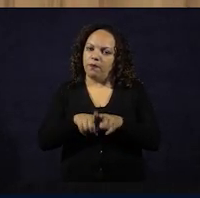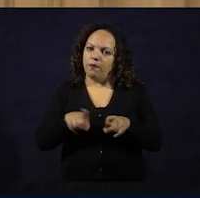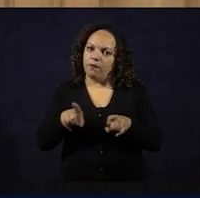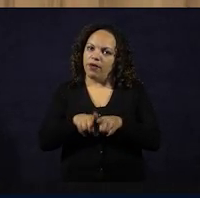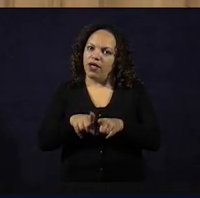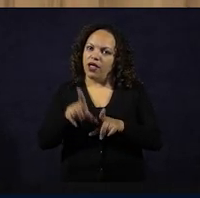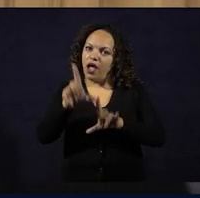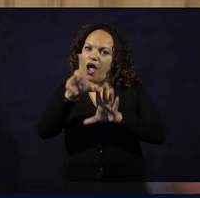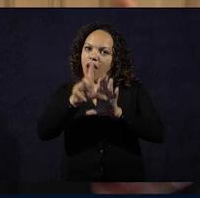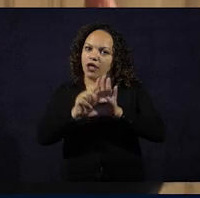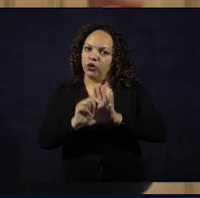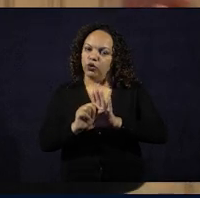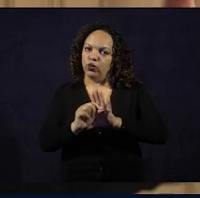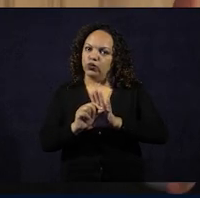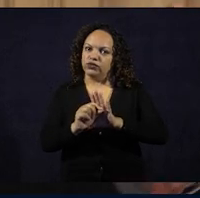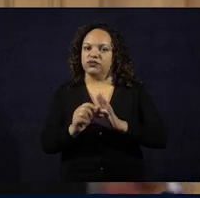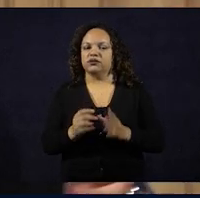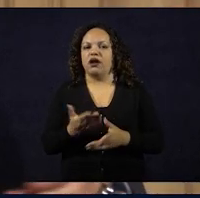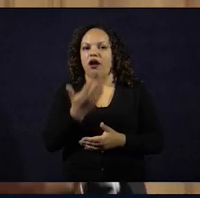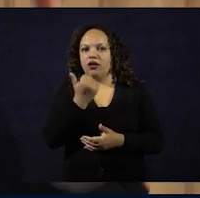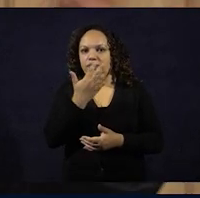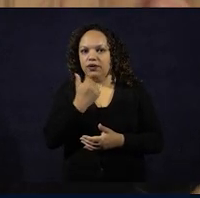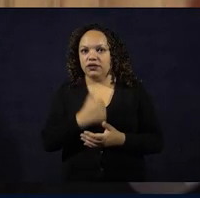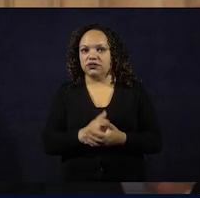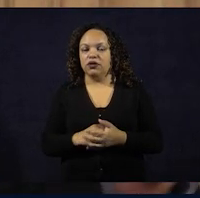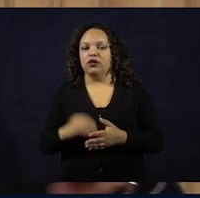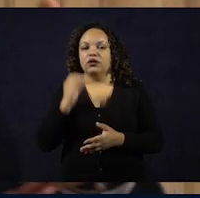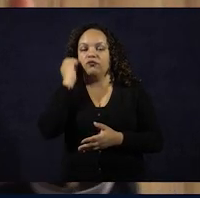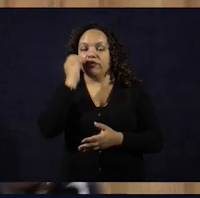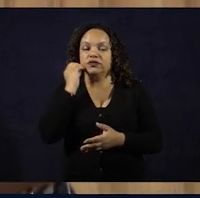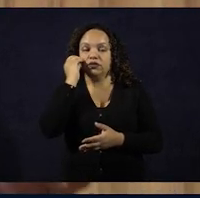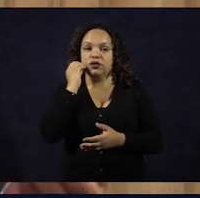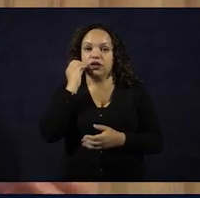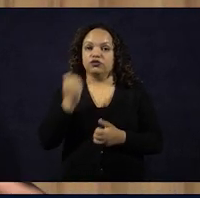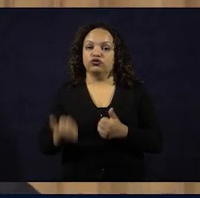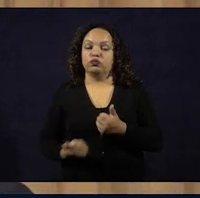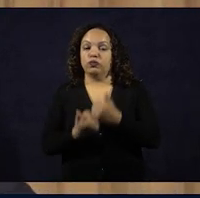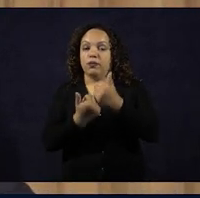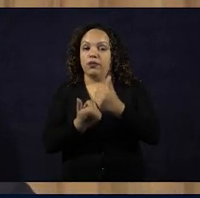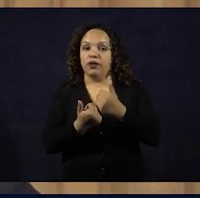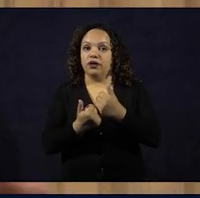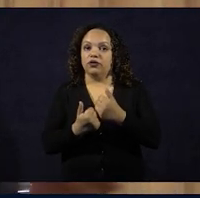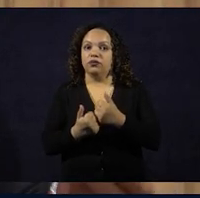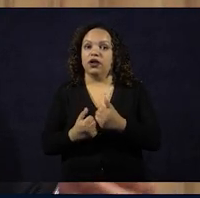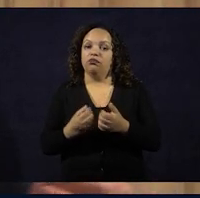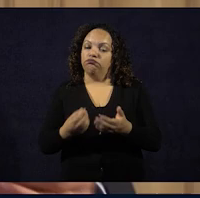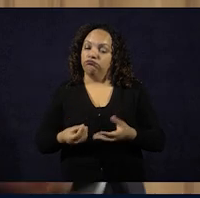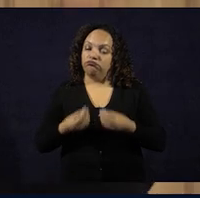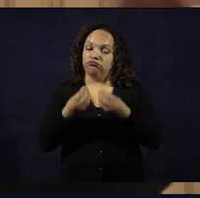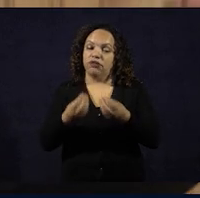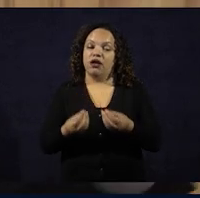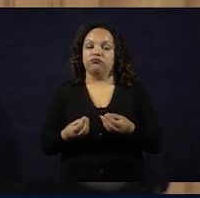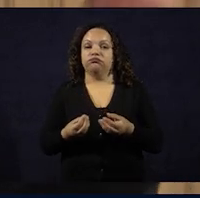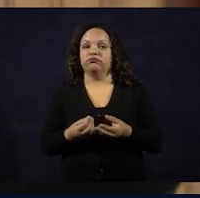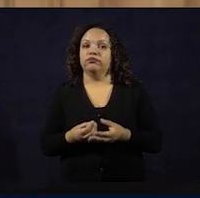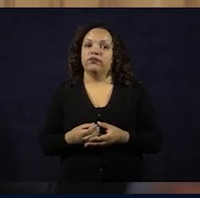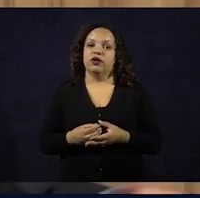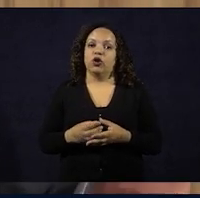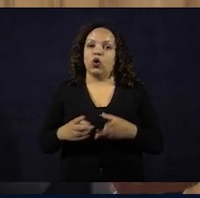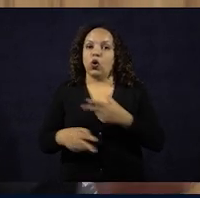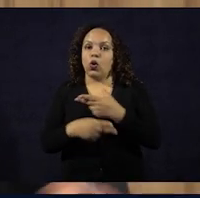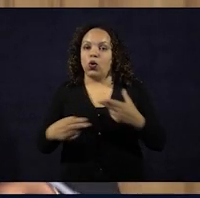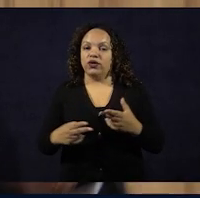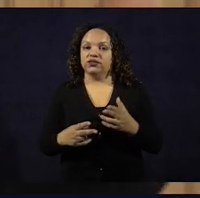estamos fazendo Teste estamos apoiando para dar escala porque tecnologias novas sem escala não consegue